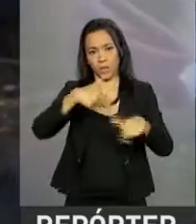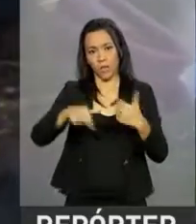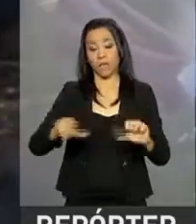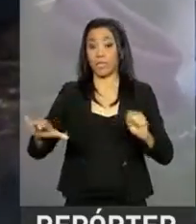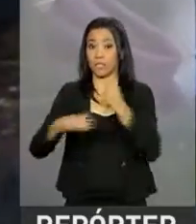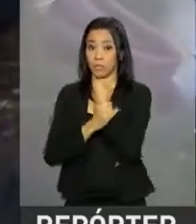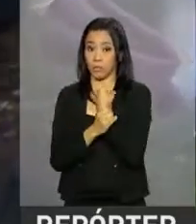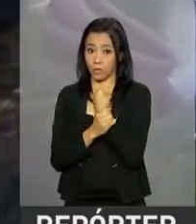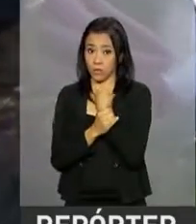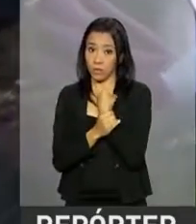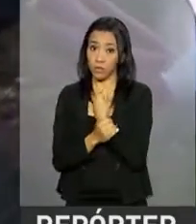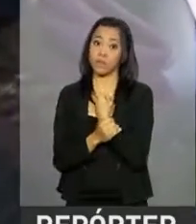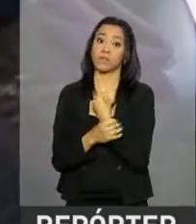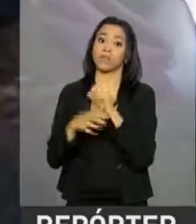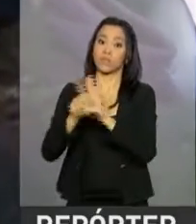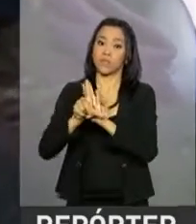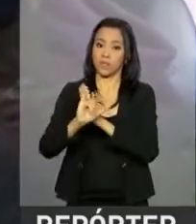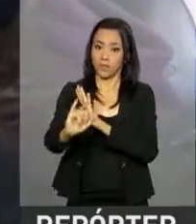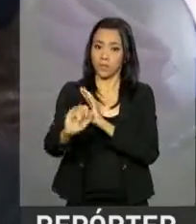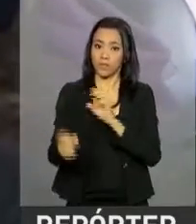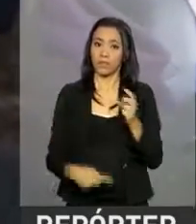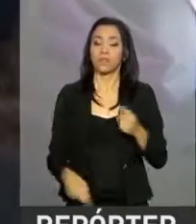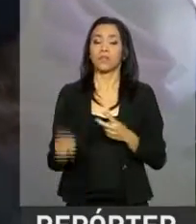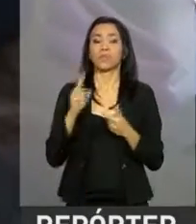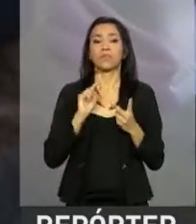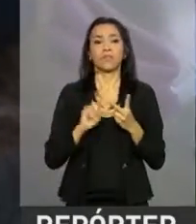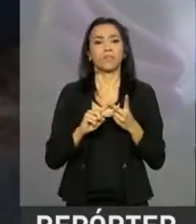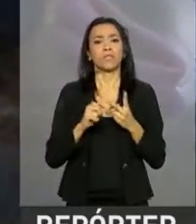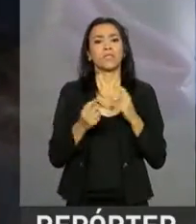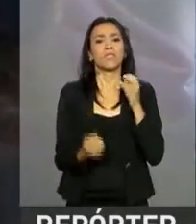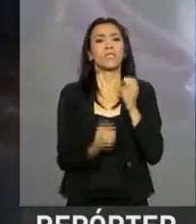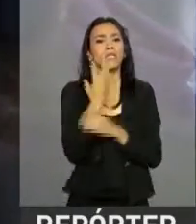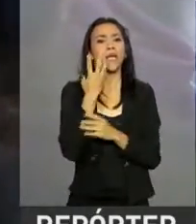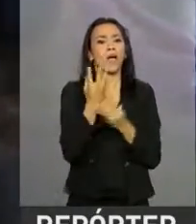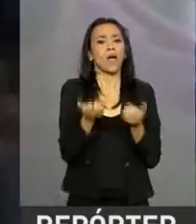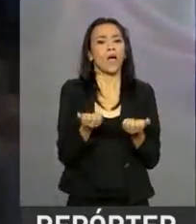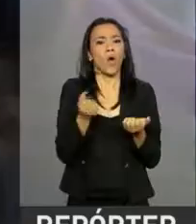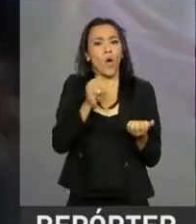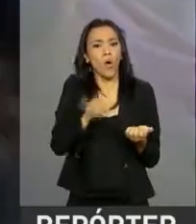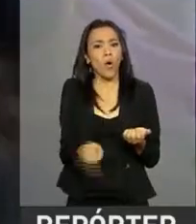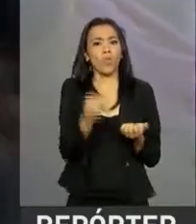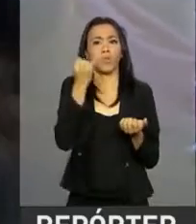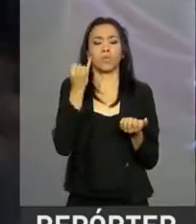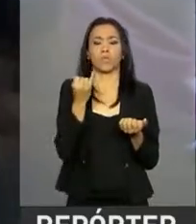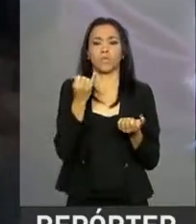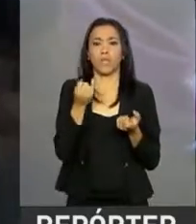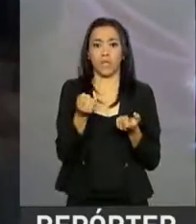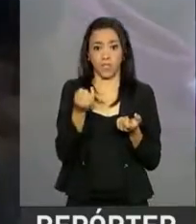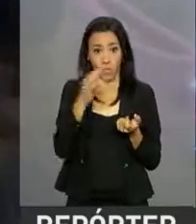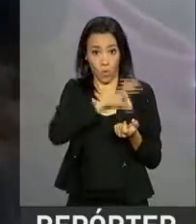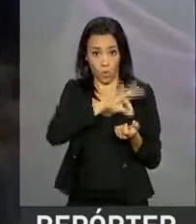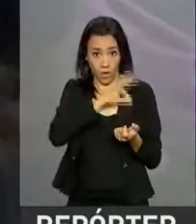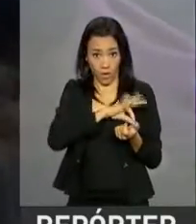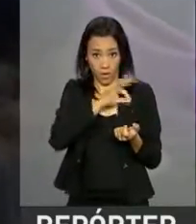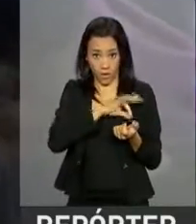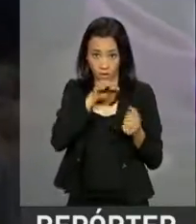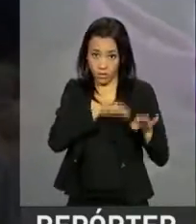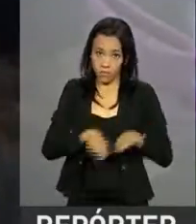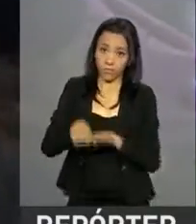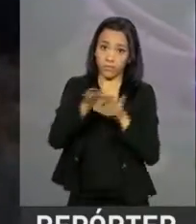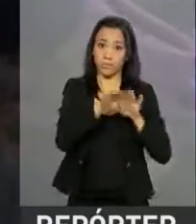jurídica segurança jurídica oportunidade de ocupação com renda para todos